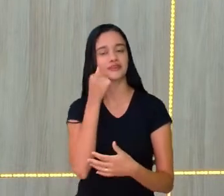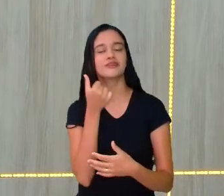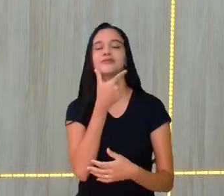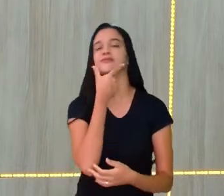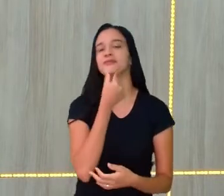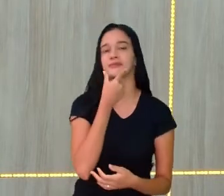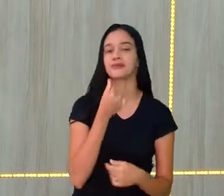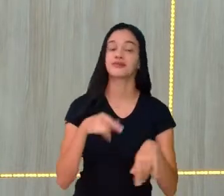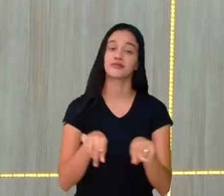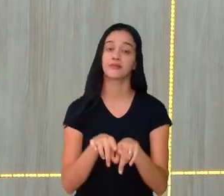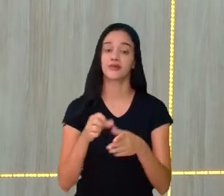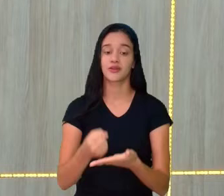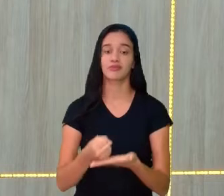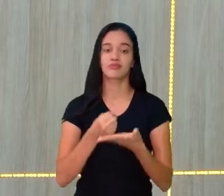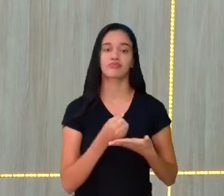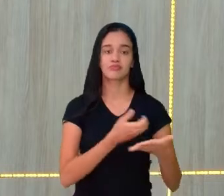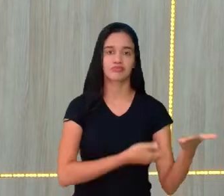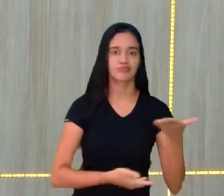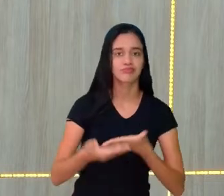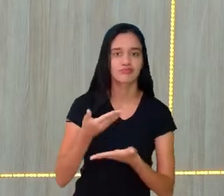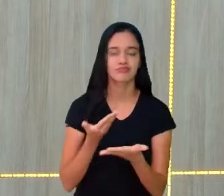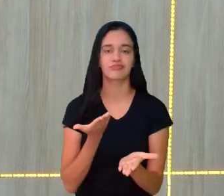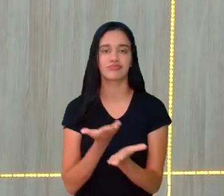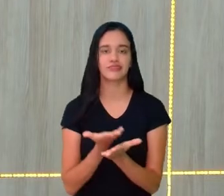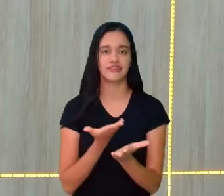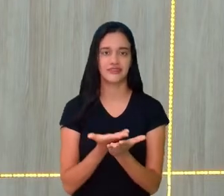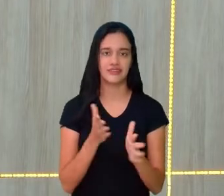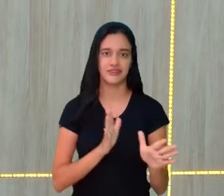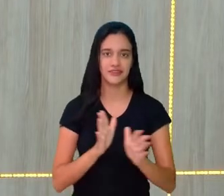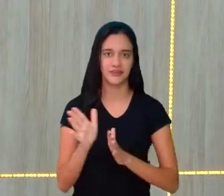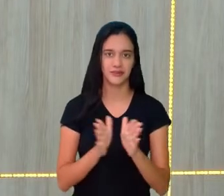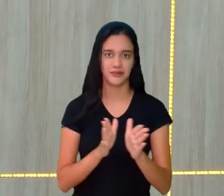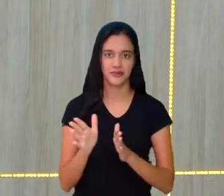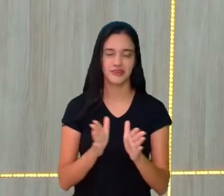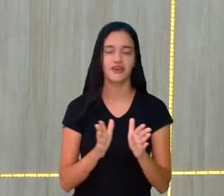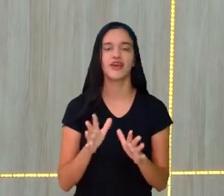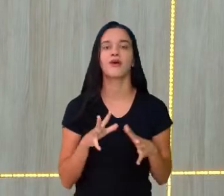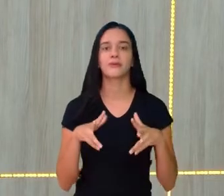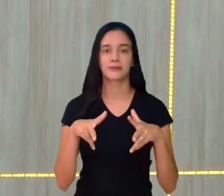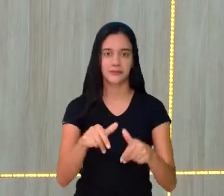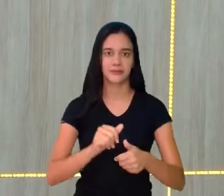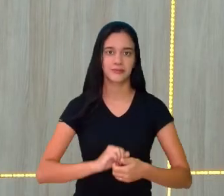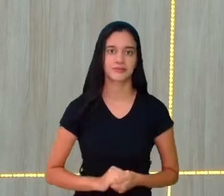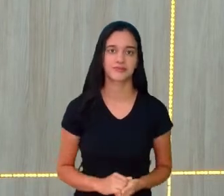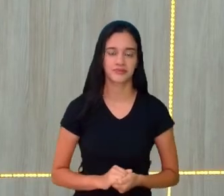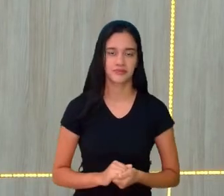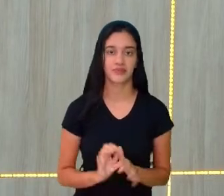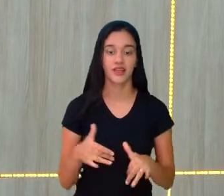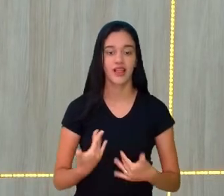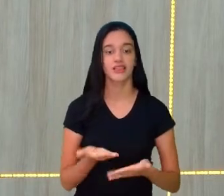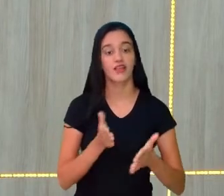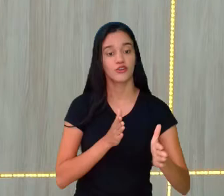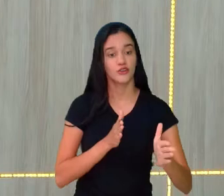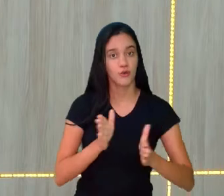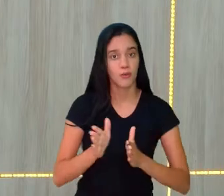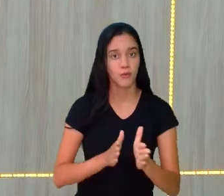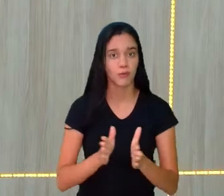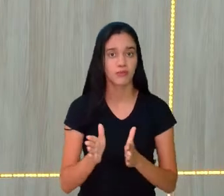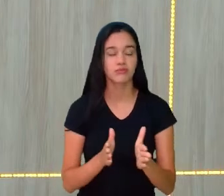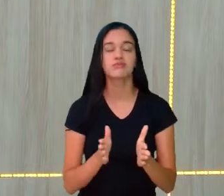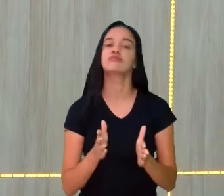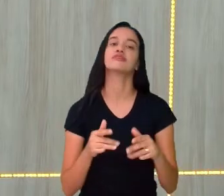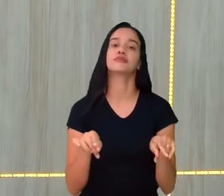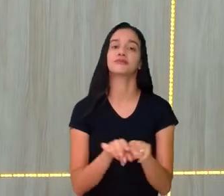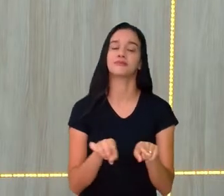meninos, nos ajudam aqui para que nossas aulas se tornem mais acessíveis para todos e todas, né? Nesse processo, né,